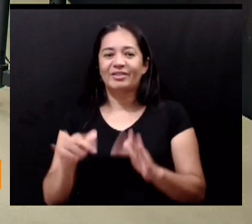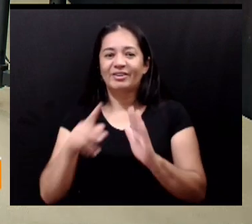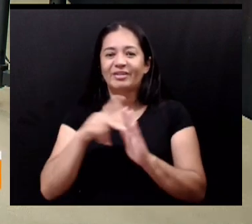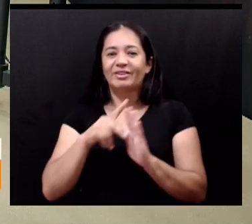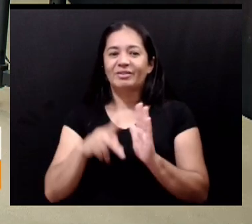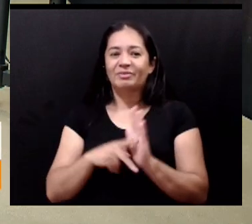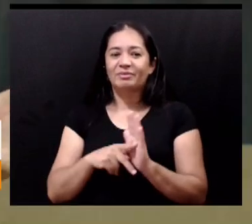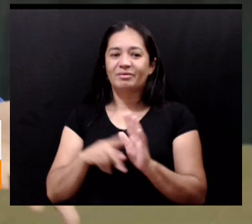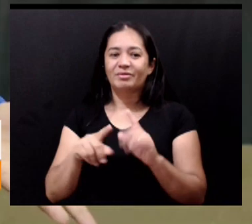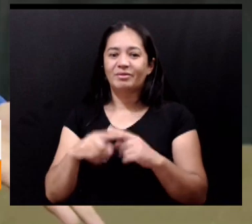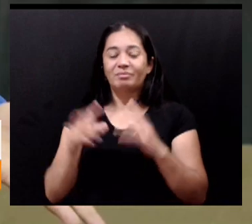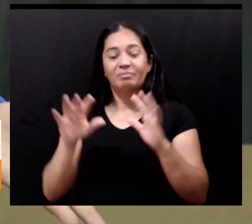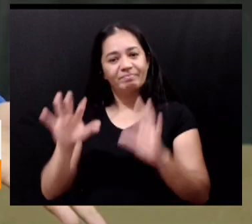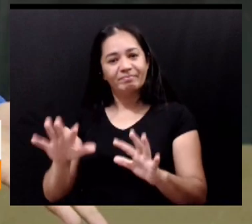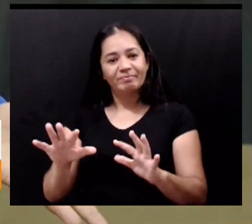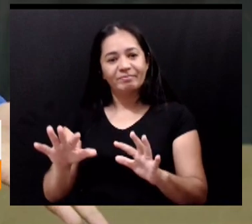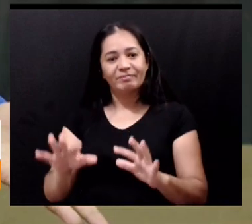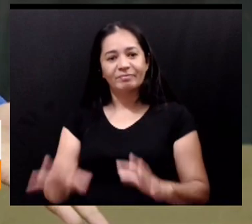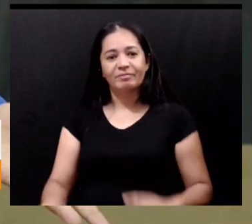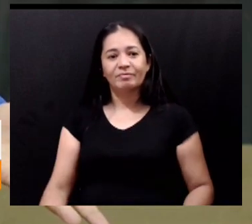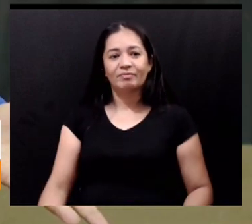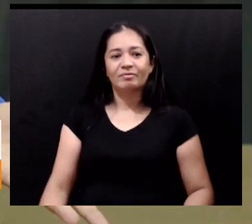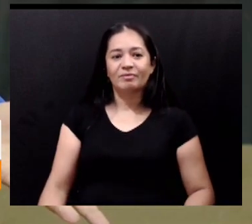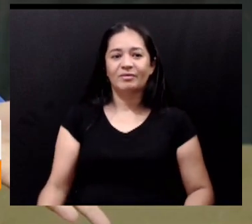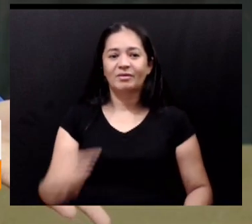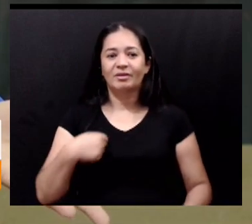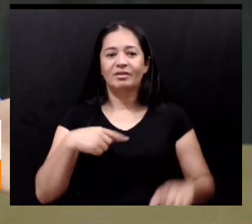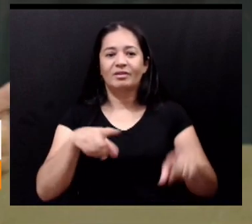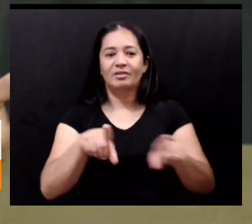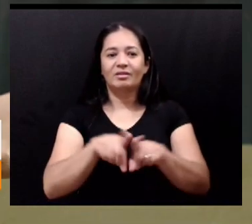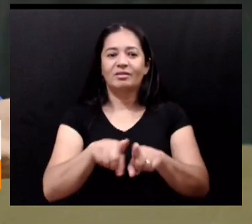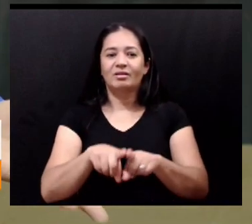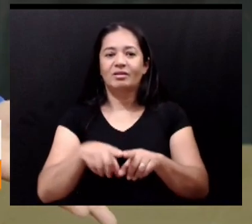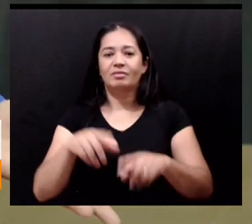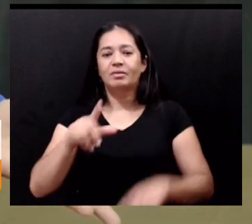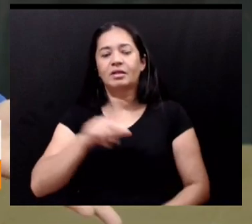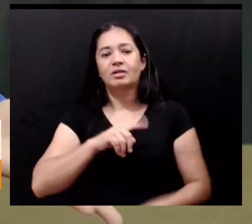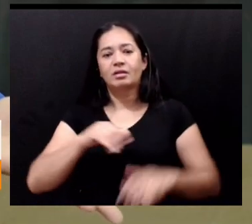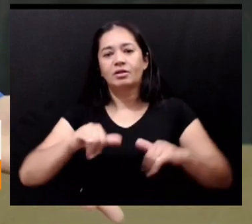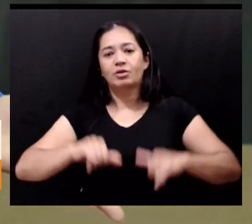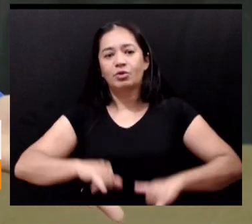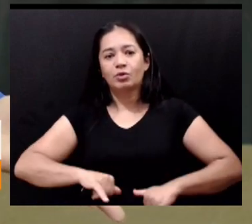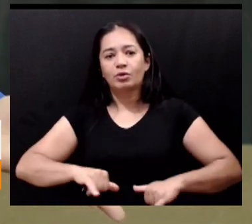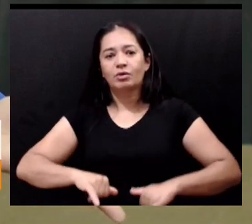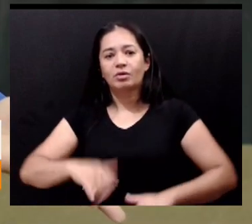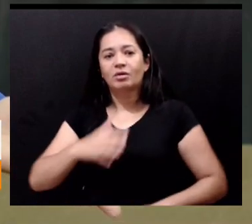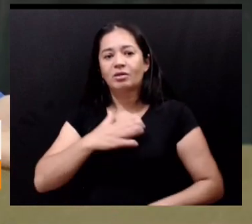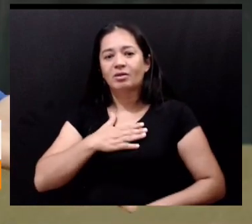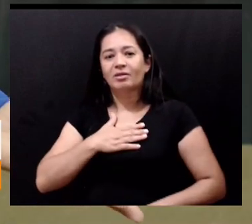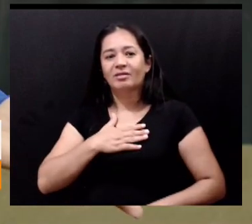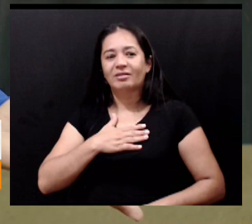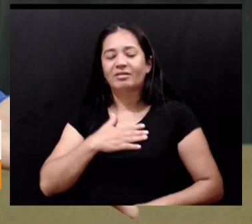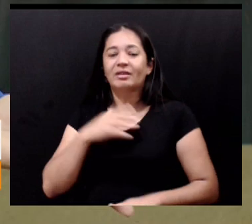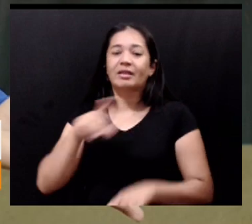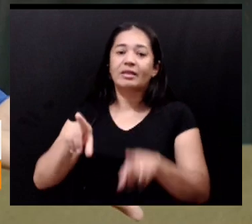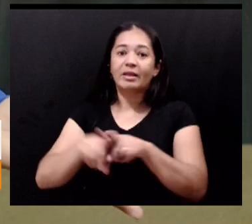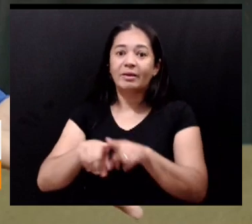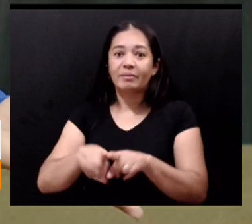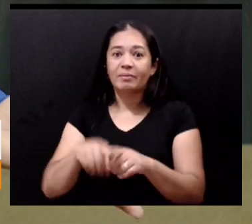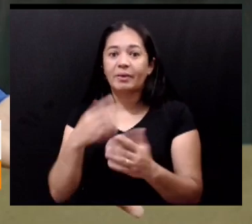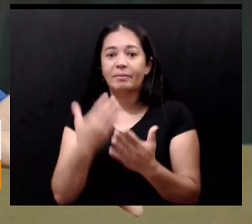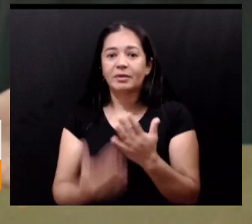isso, eu também tenho a minha dor, né? E também perdi a minha avó. E isso